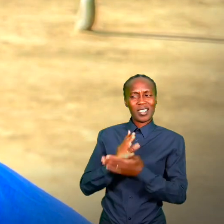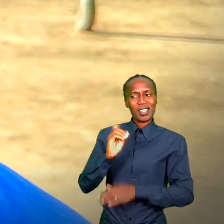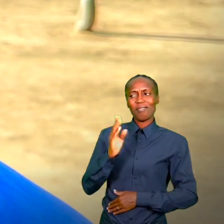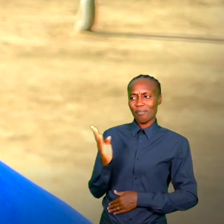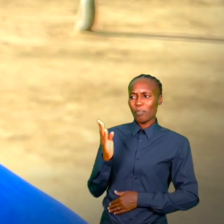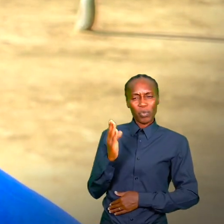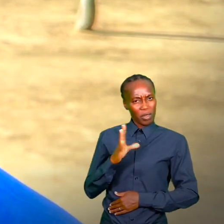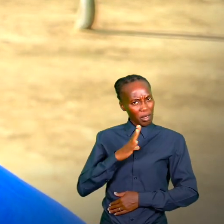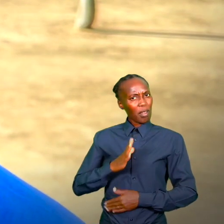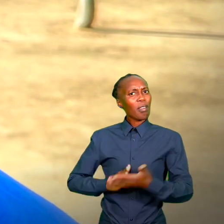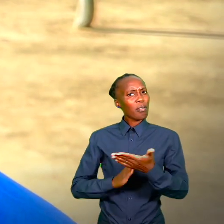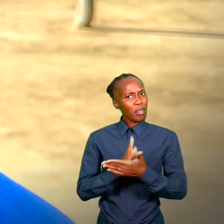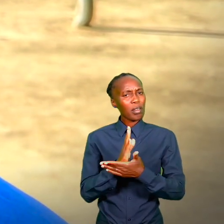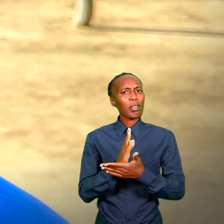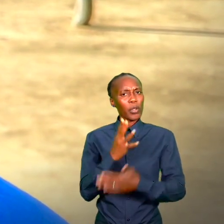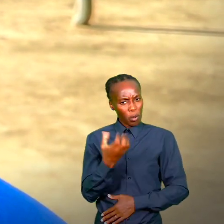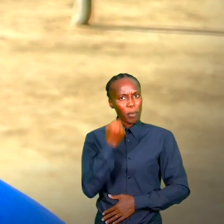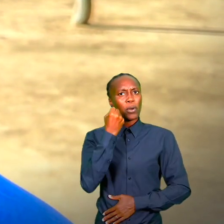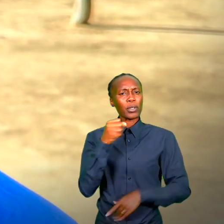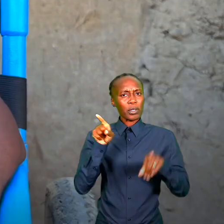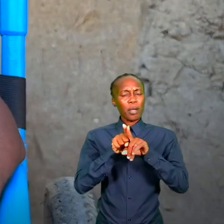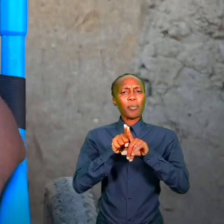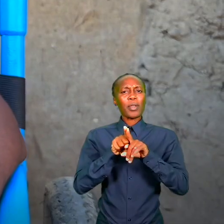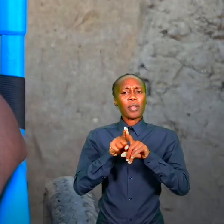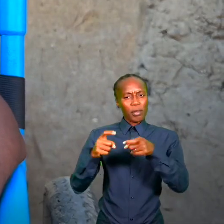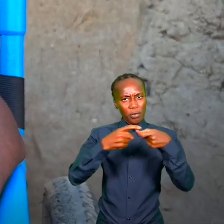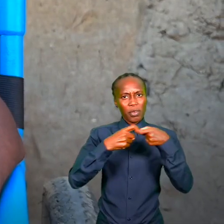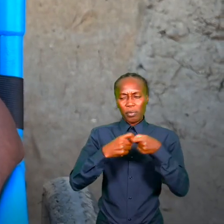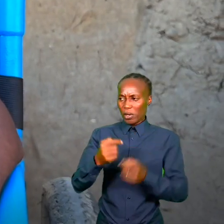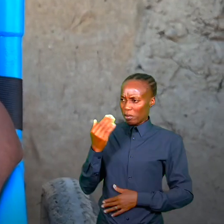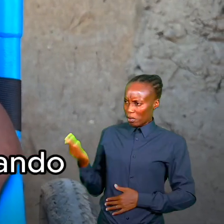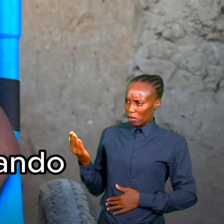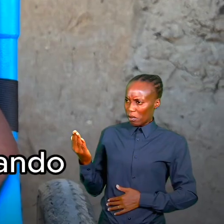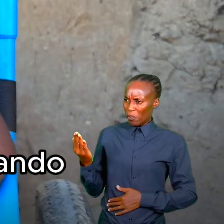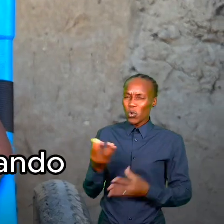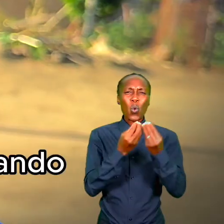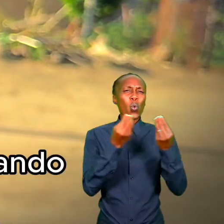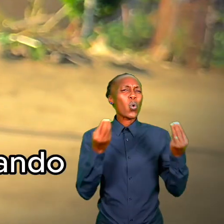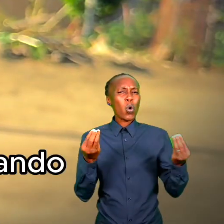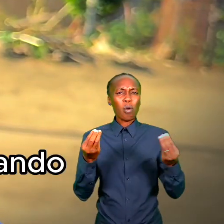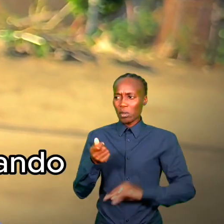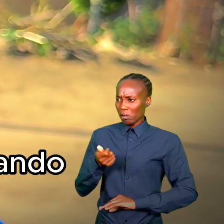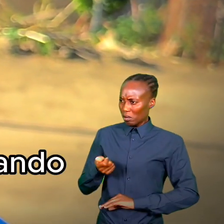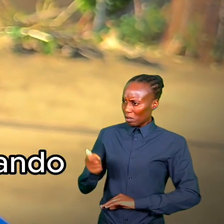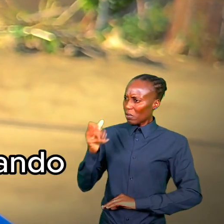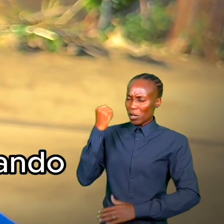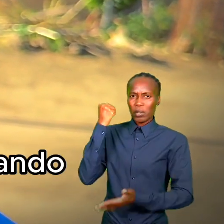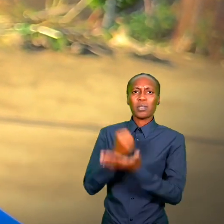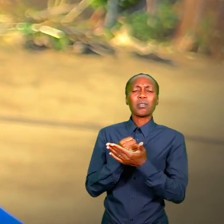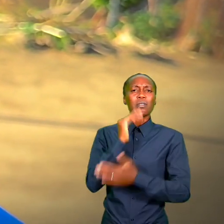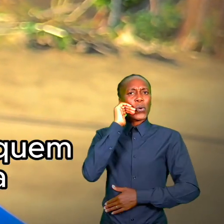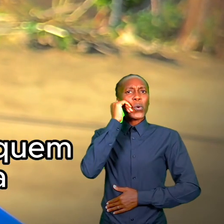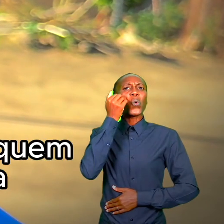isso. Tu tens o direito de formar a sua família. Como assim, mãe? Tu tens o direito de decidir